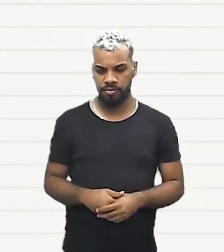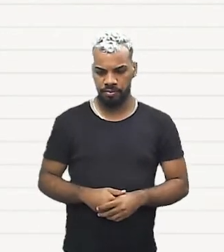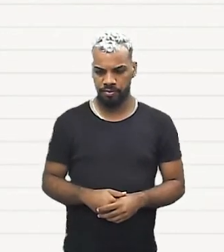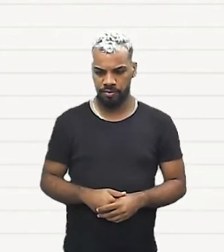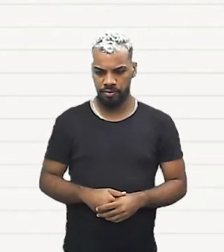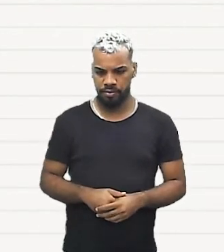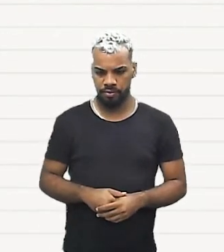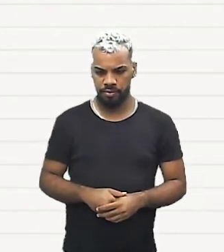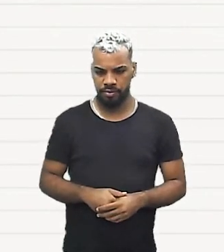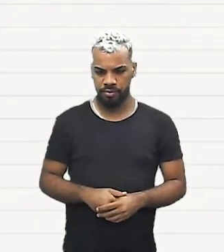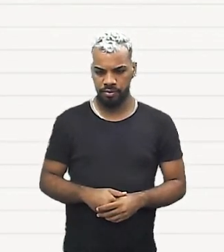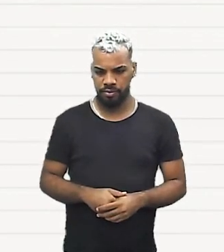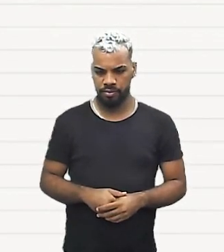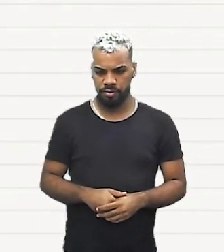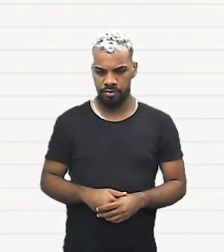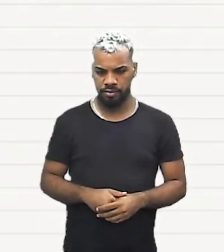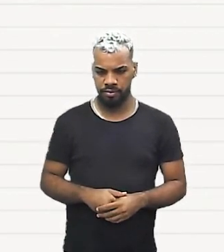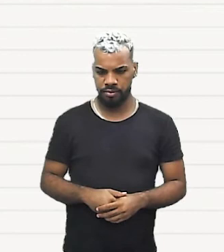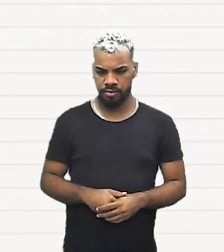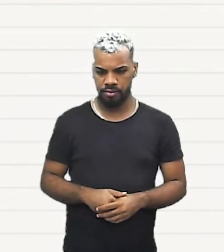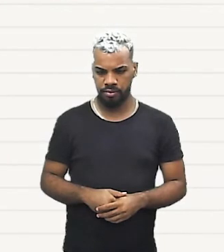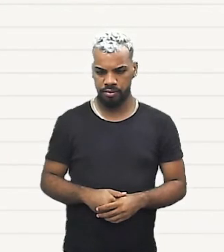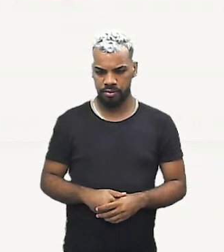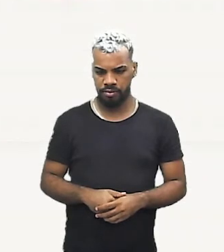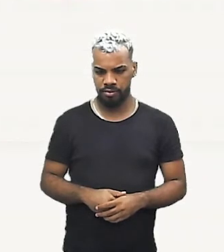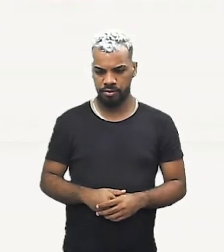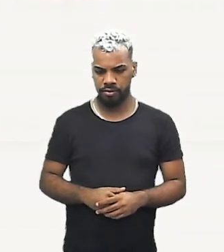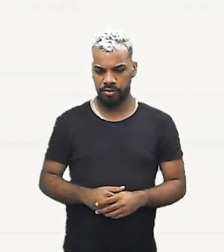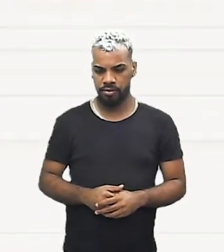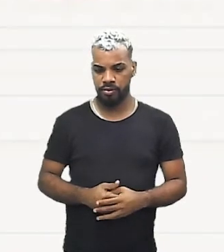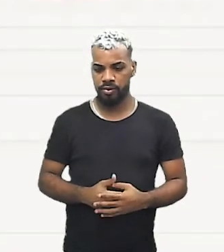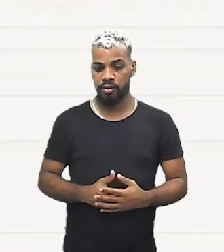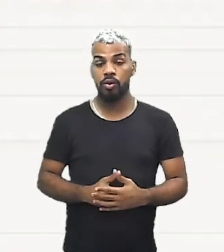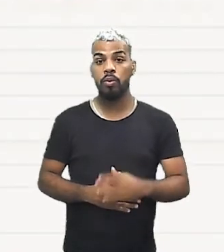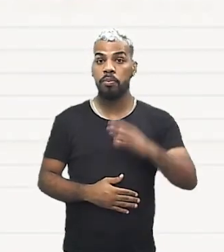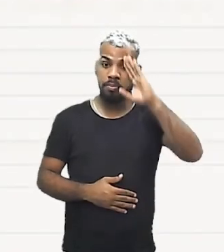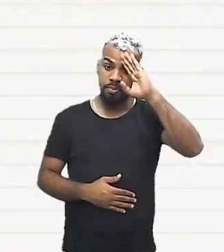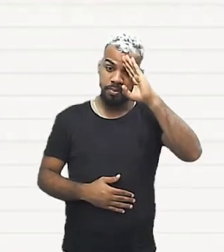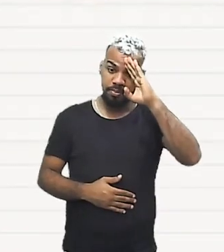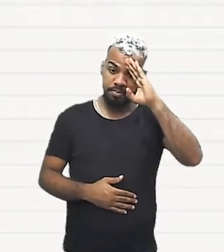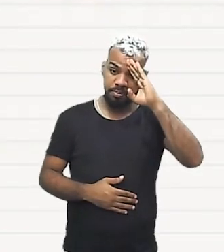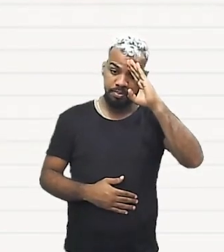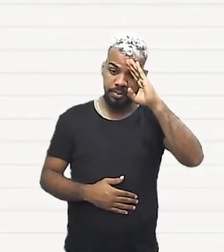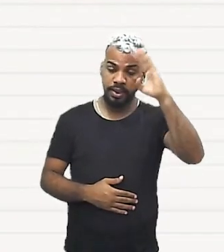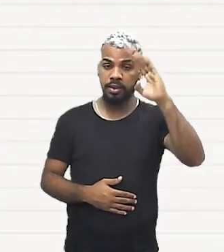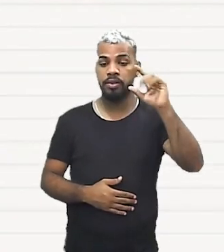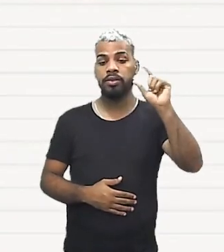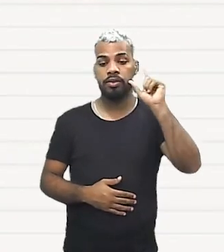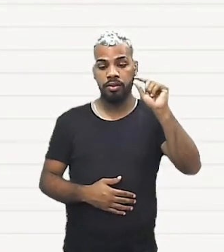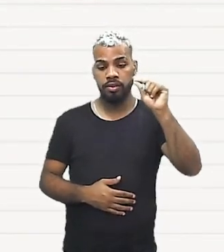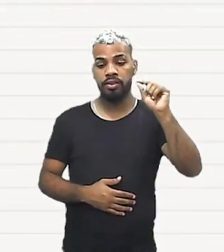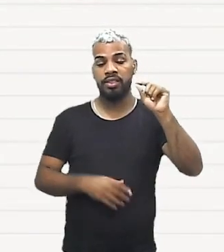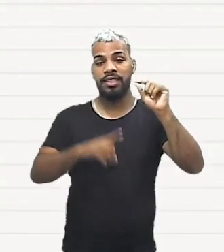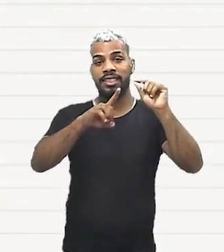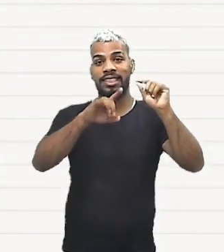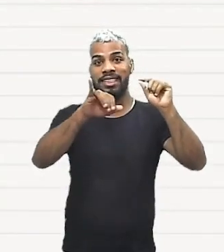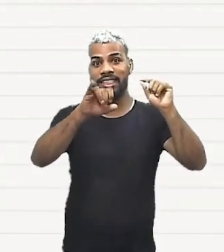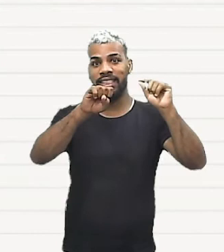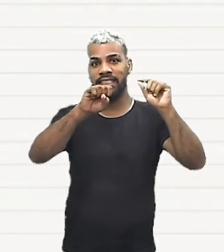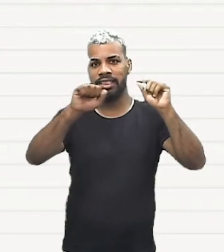os principais oligossacarídeos que vocês vão ter que saber são os dissacarídeos